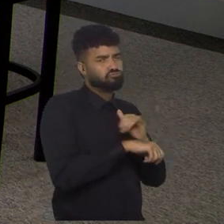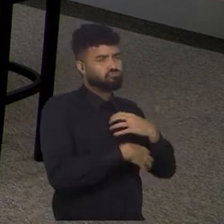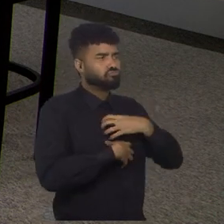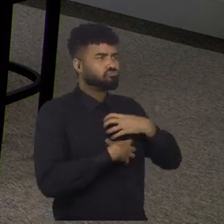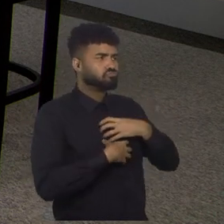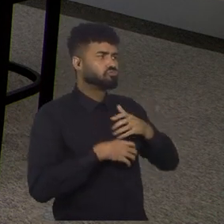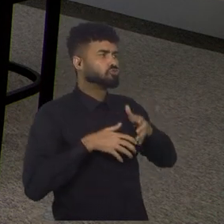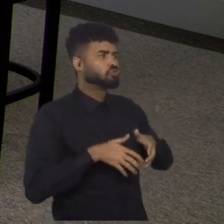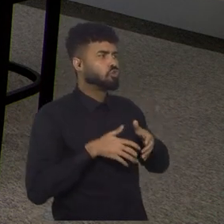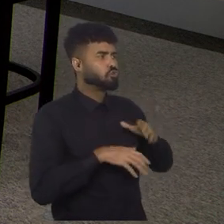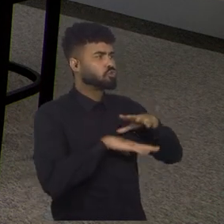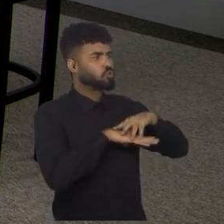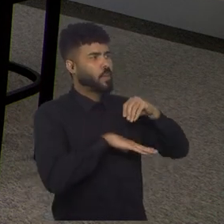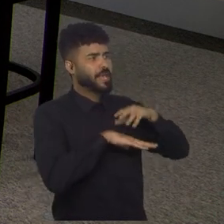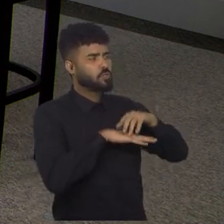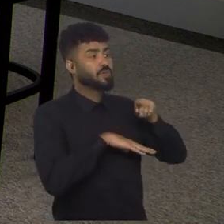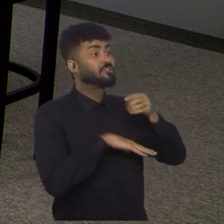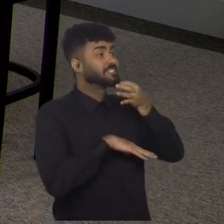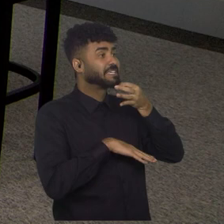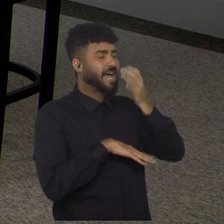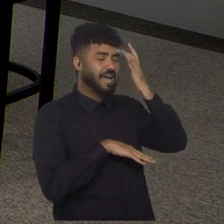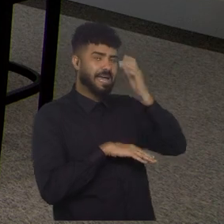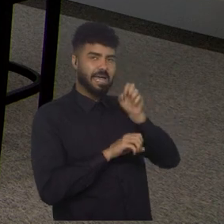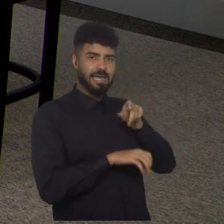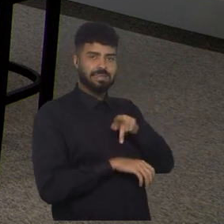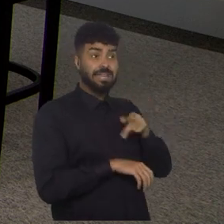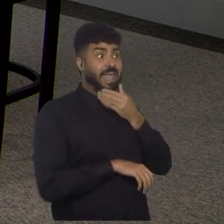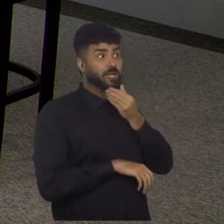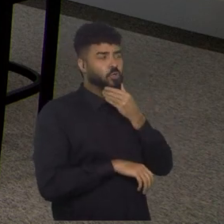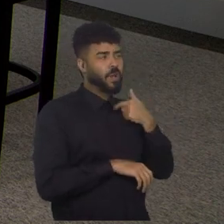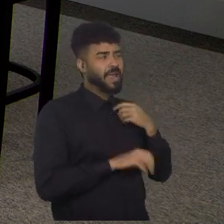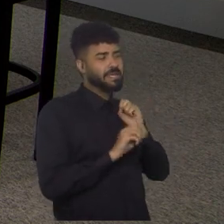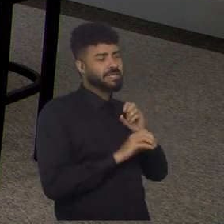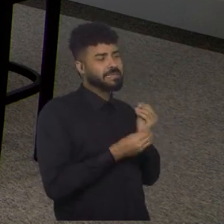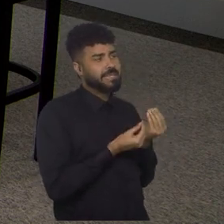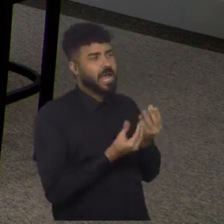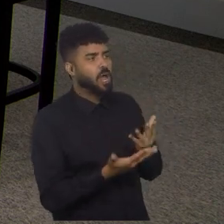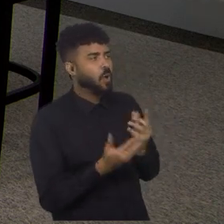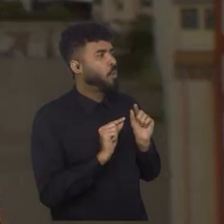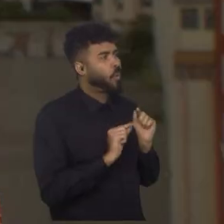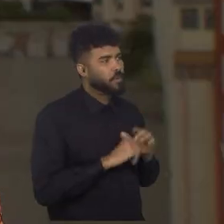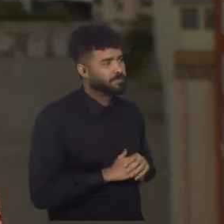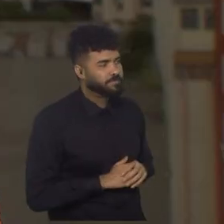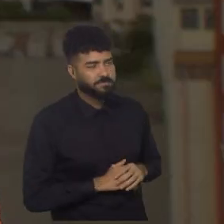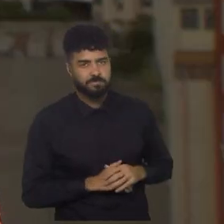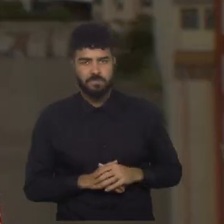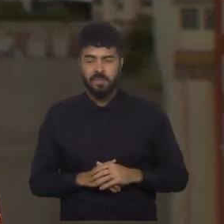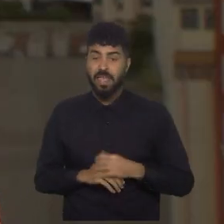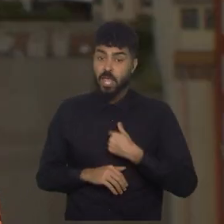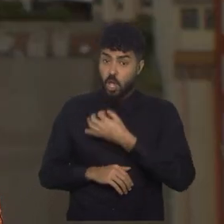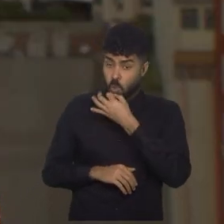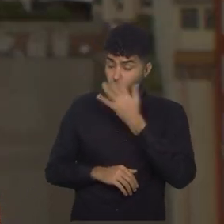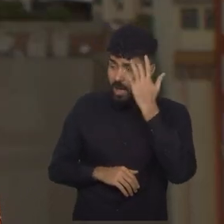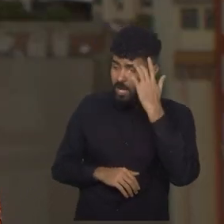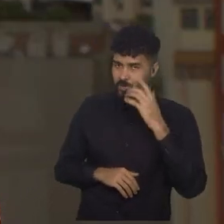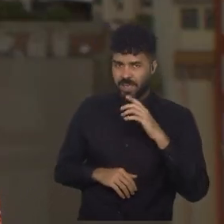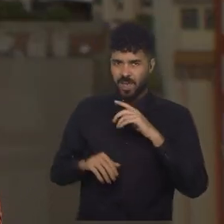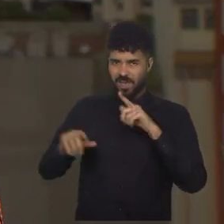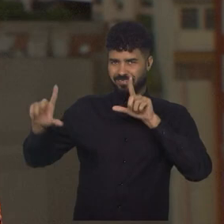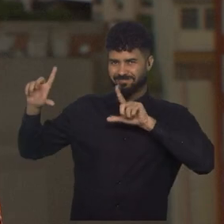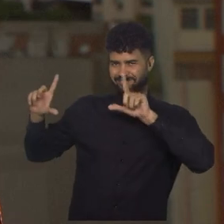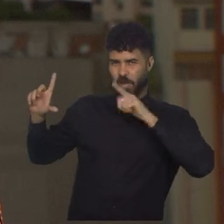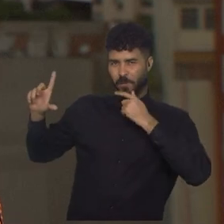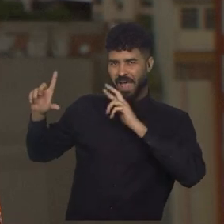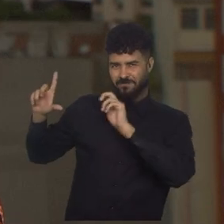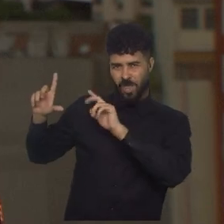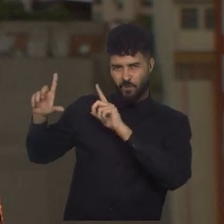campo? O que você tem do técnico? O que ele traz? Eu acho que do que o Rafa trouxe, né? Essa